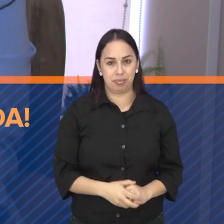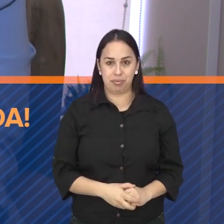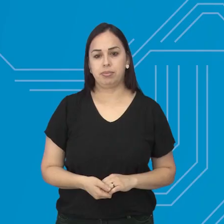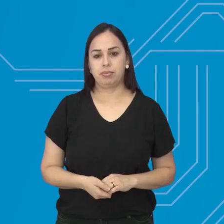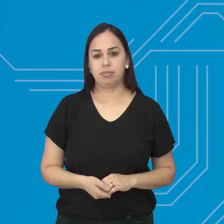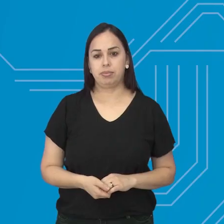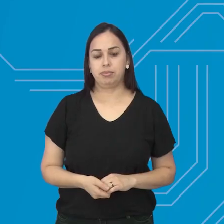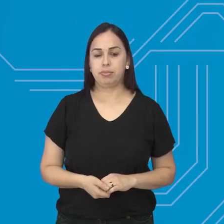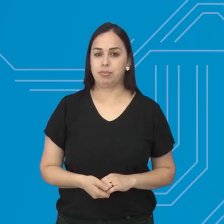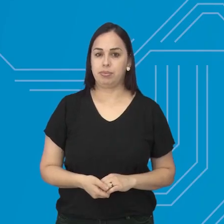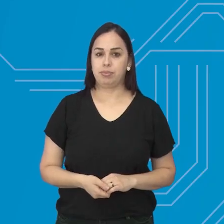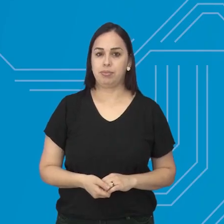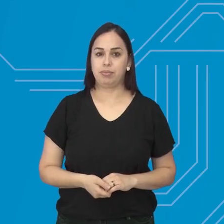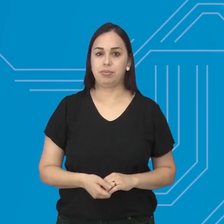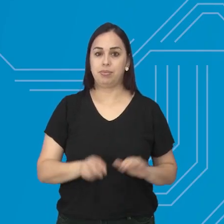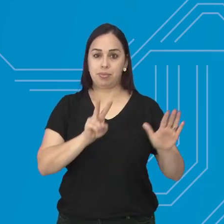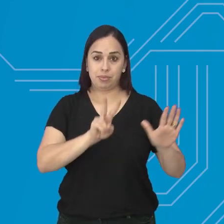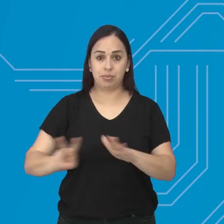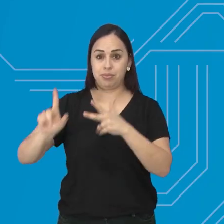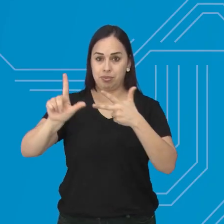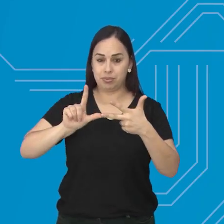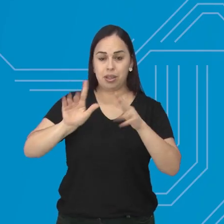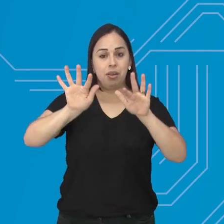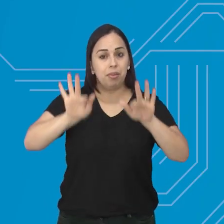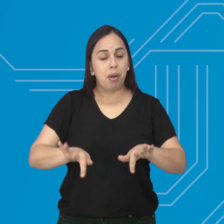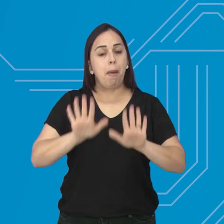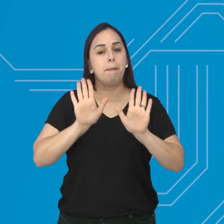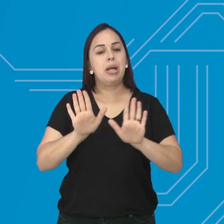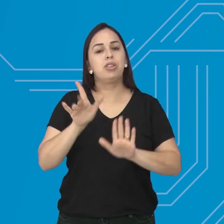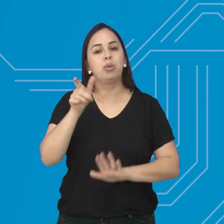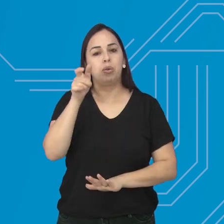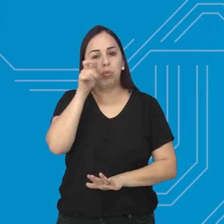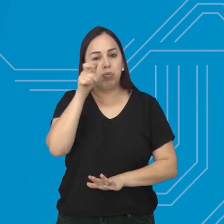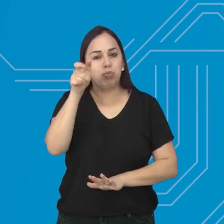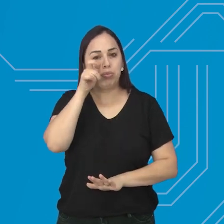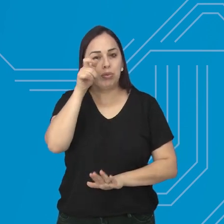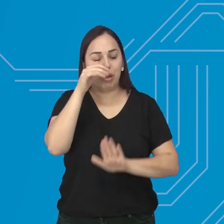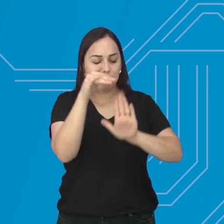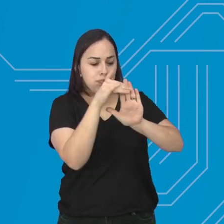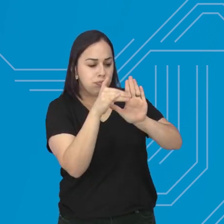importantíssimo. O Semana Legislativa fica por aqui, mas continue ligado na nossa